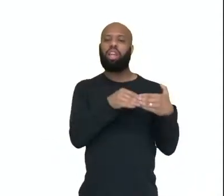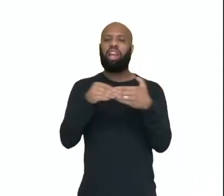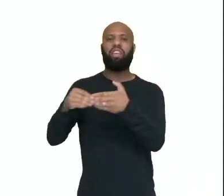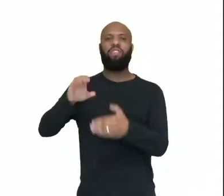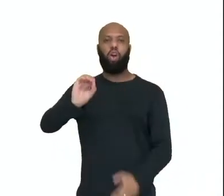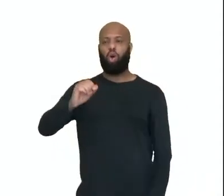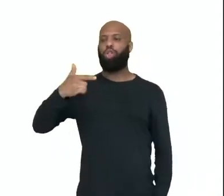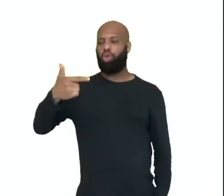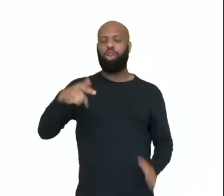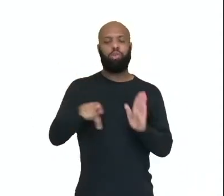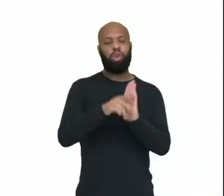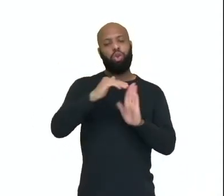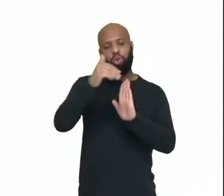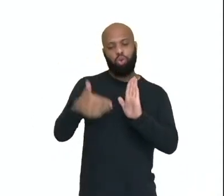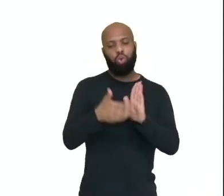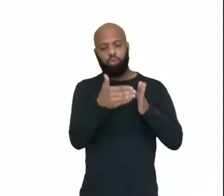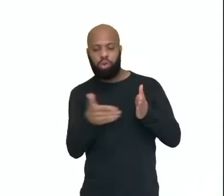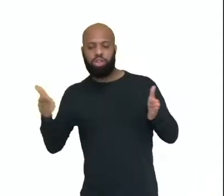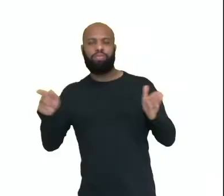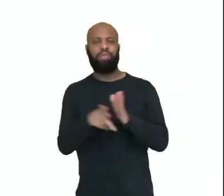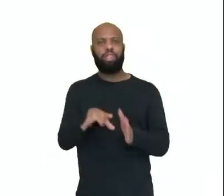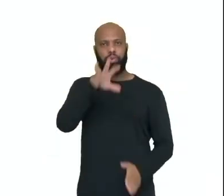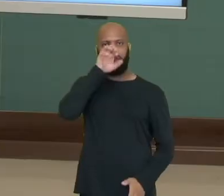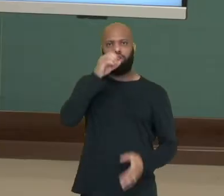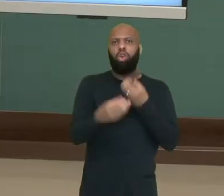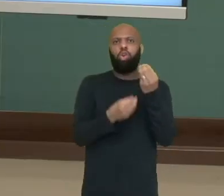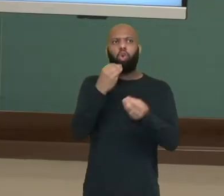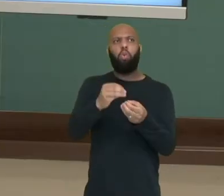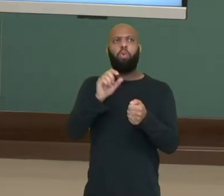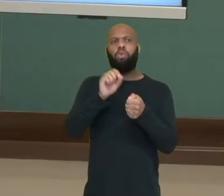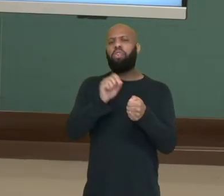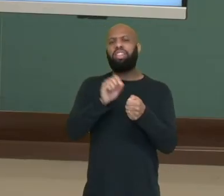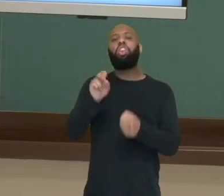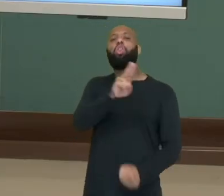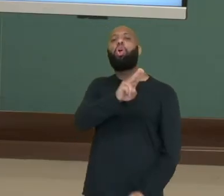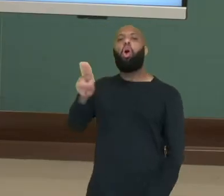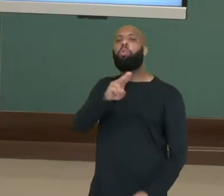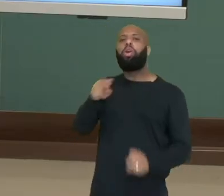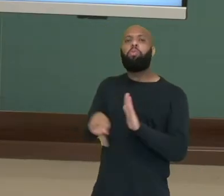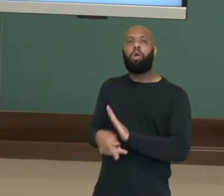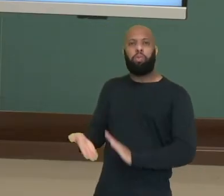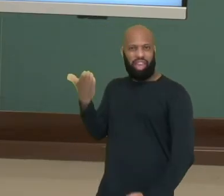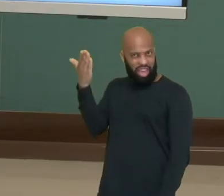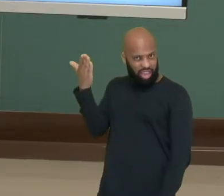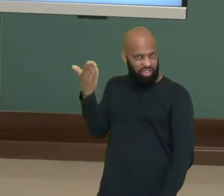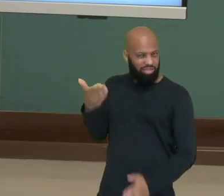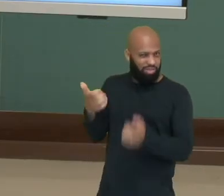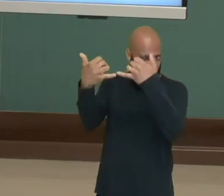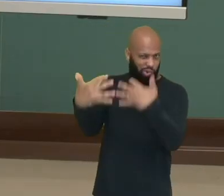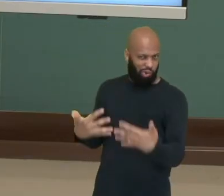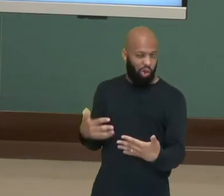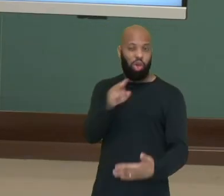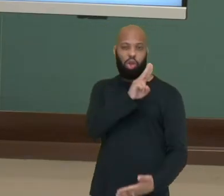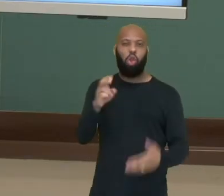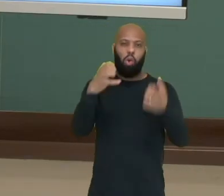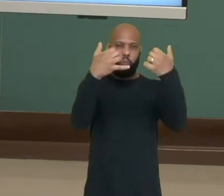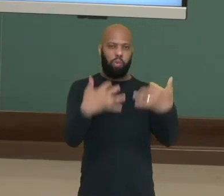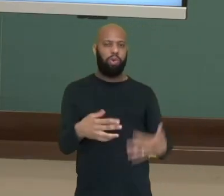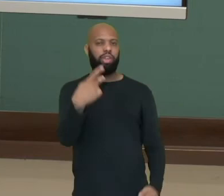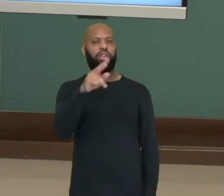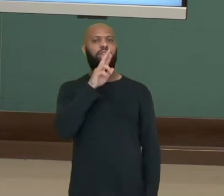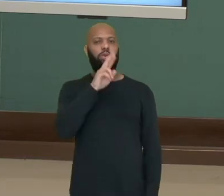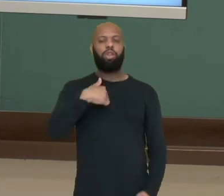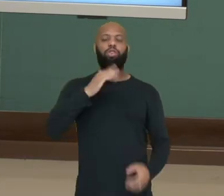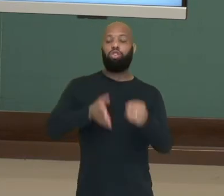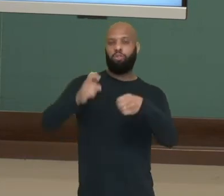oxigênio em todo o processo de respiração. Como devemos classificar o óxido citado no trecho anteriormente? Justifique a sua